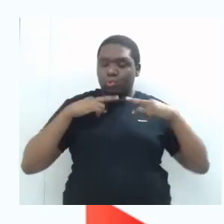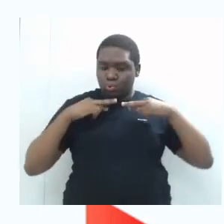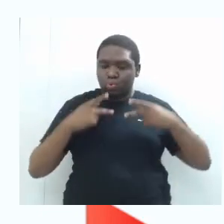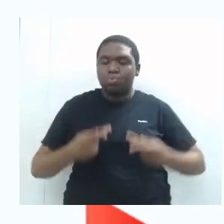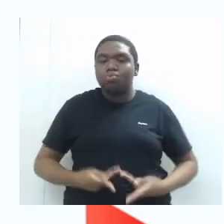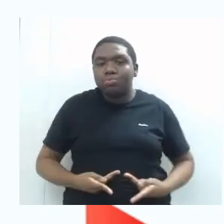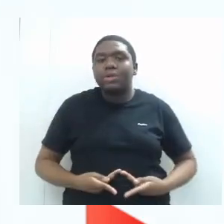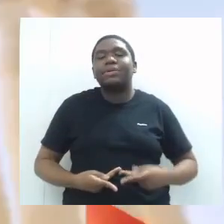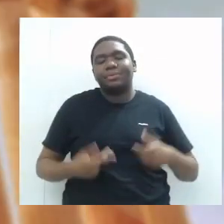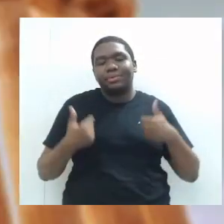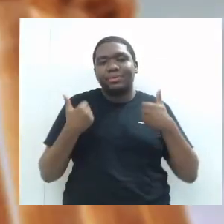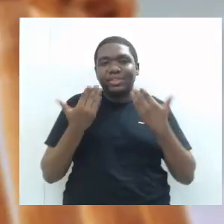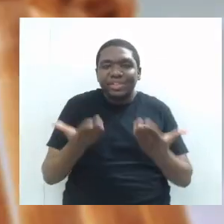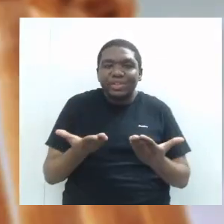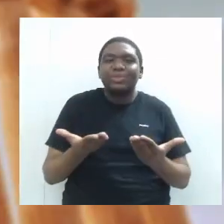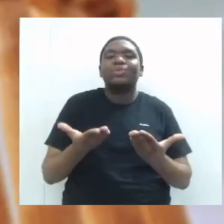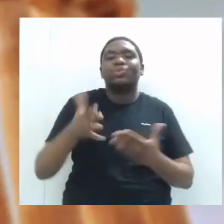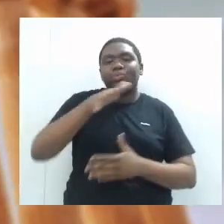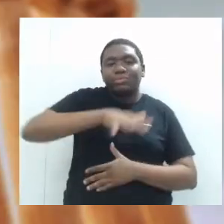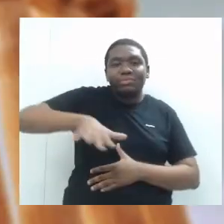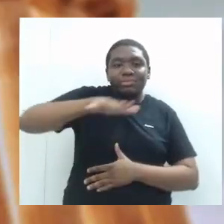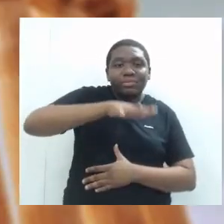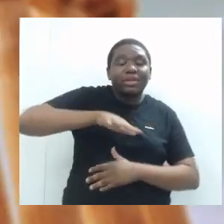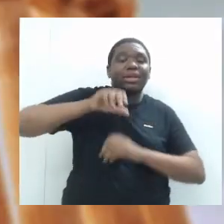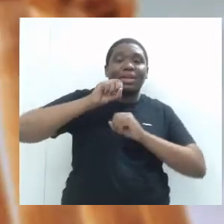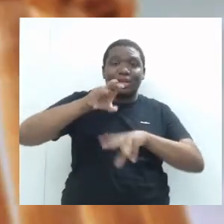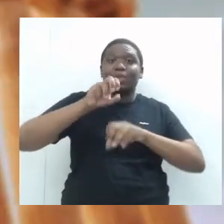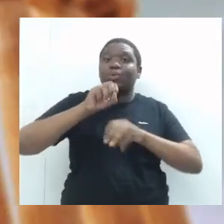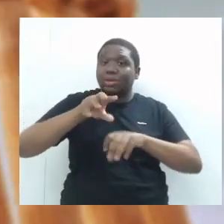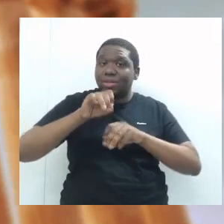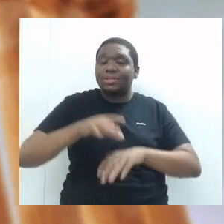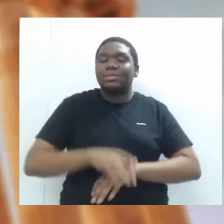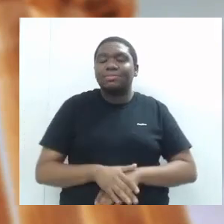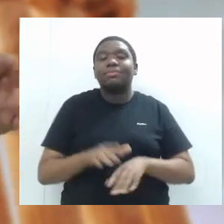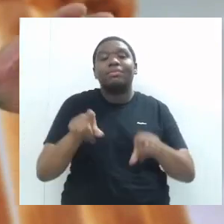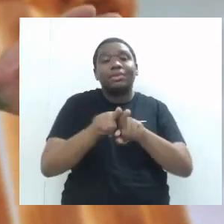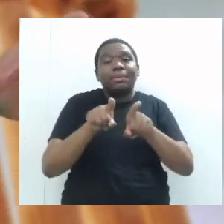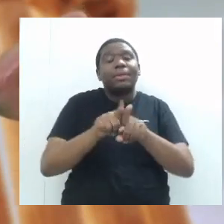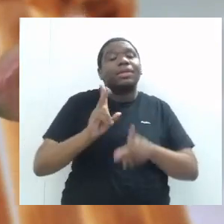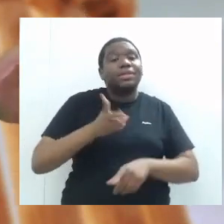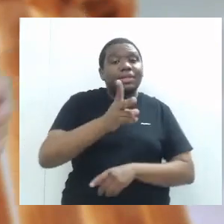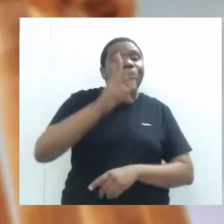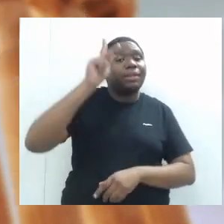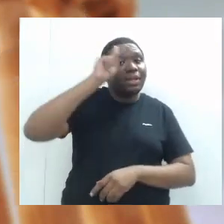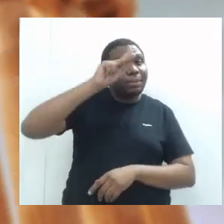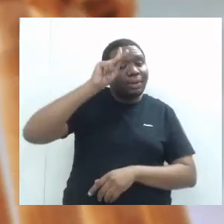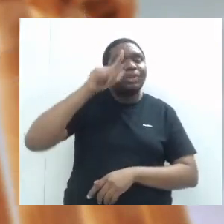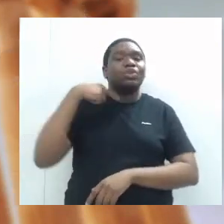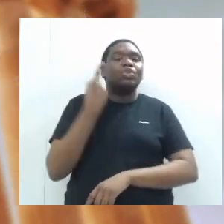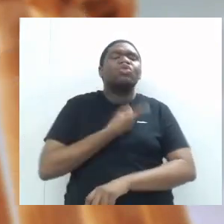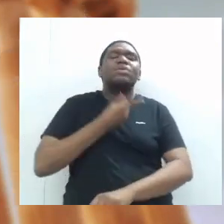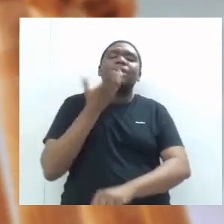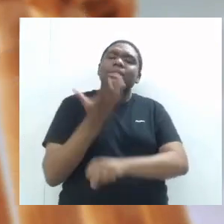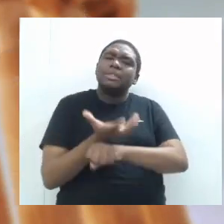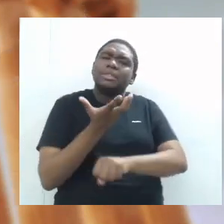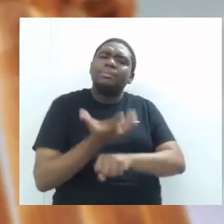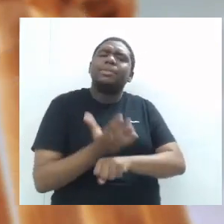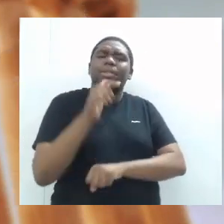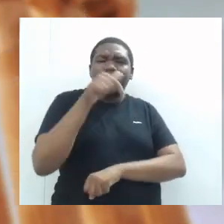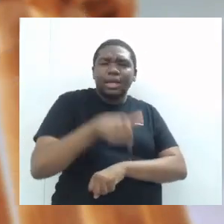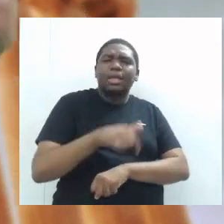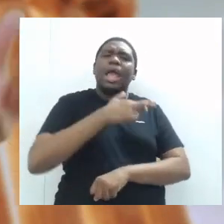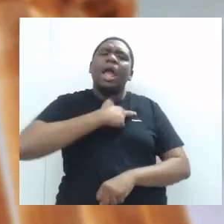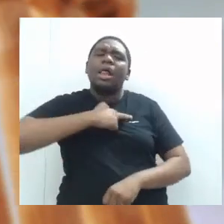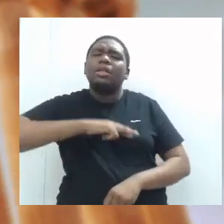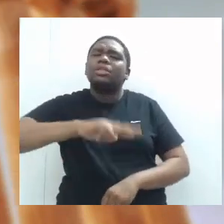Tirei justamente do mundo da educação. E lembrando sempre que o nosso componente busca também essa questão,